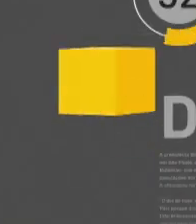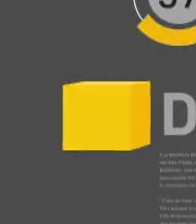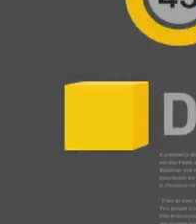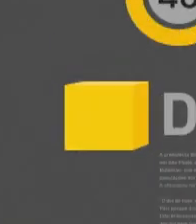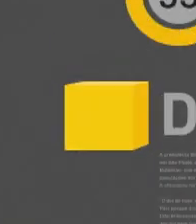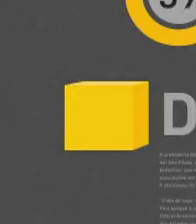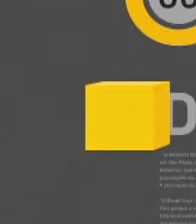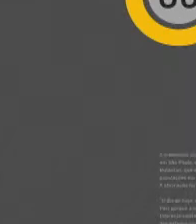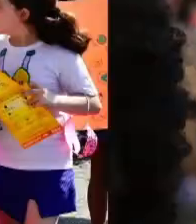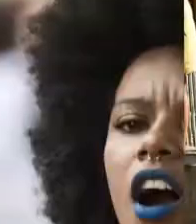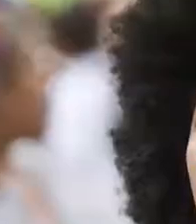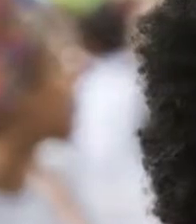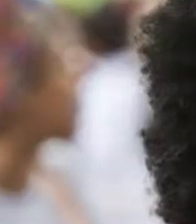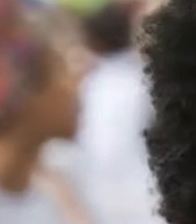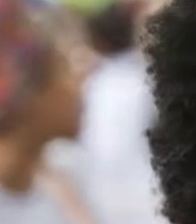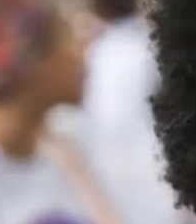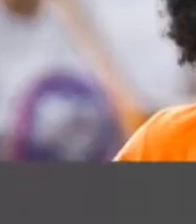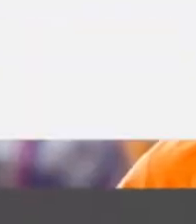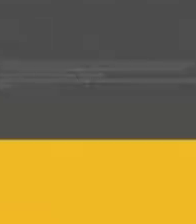pô